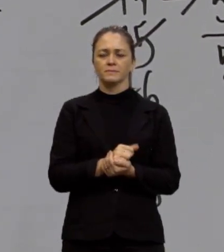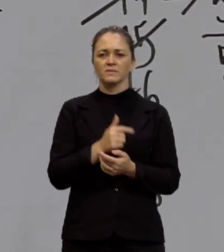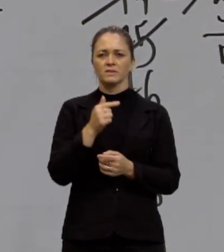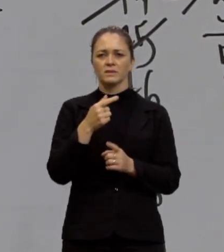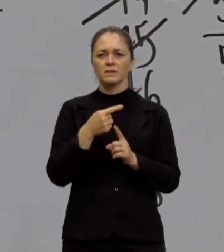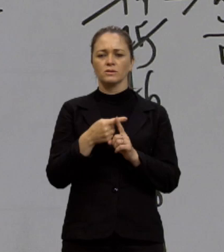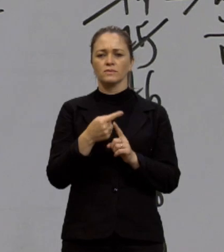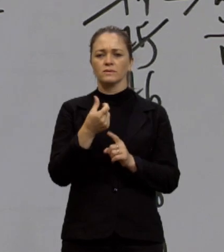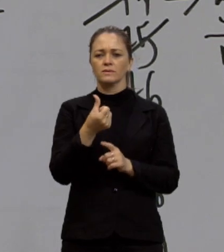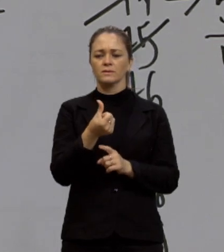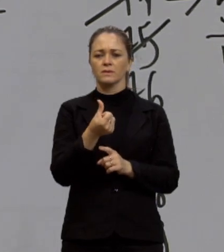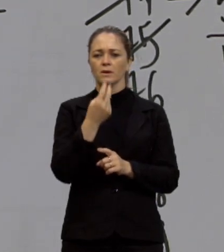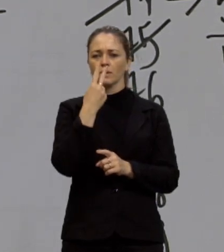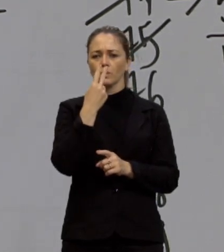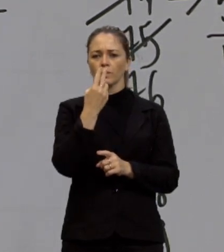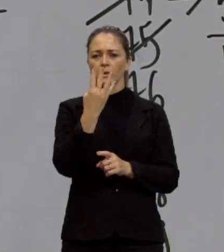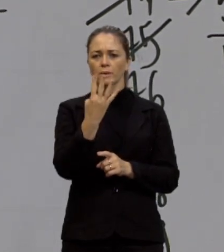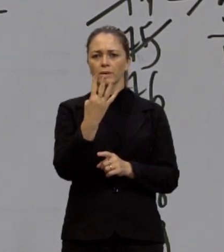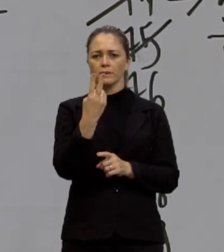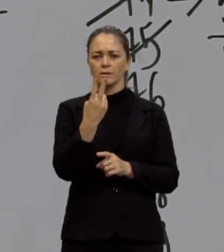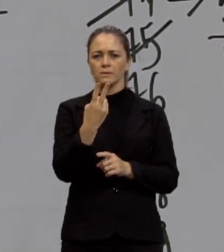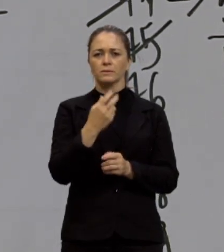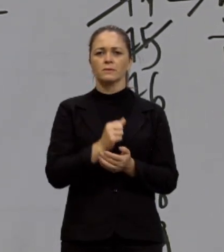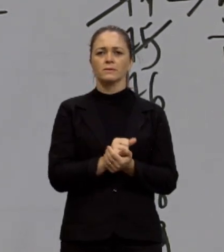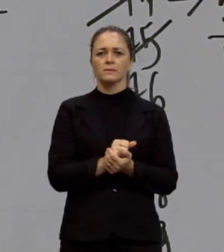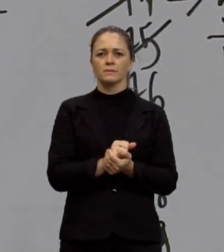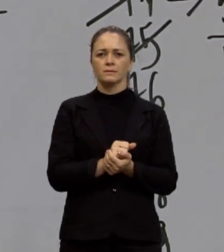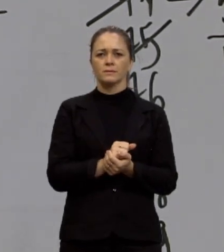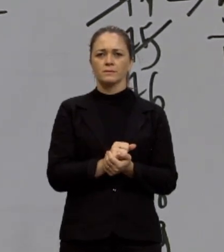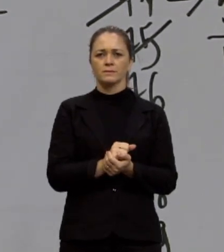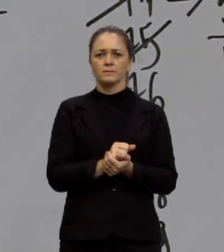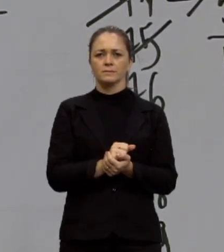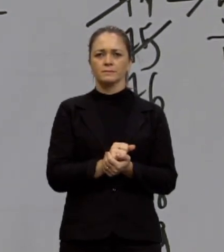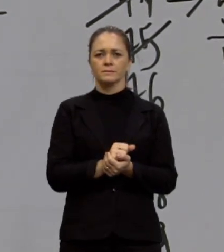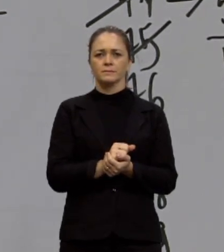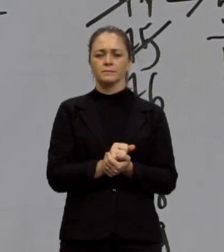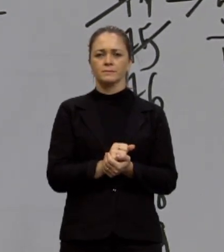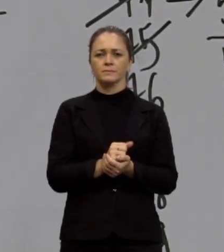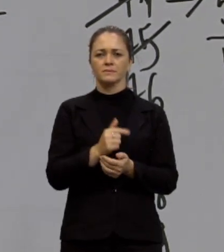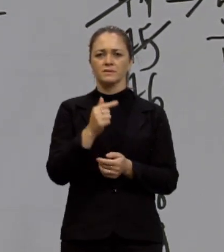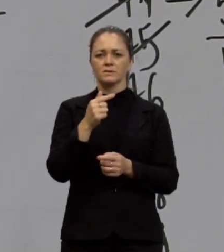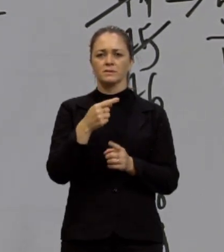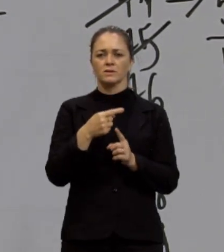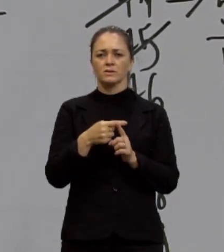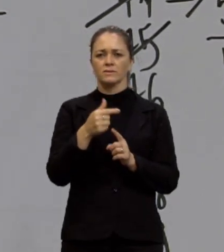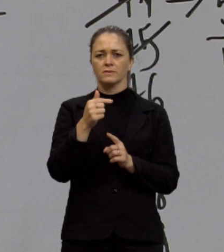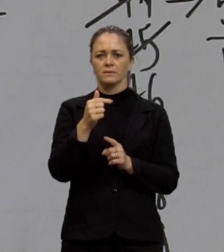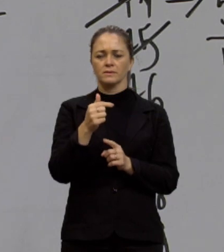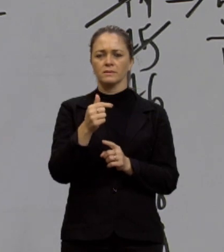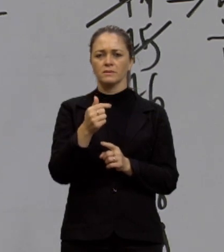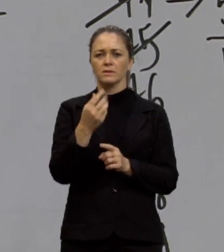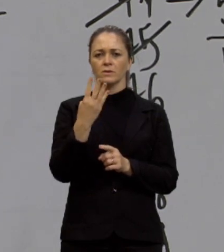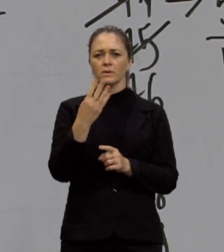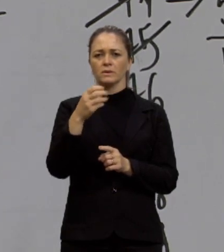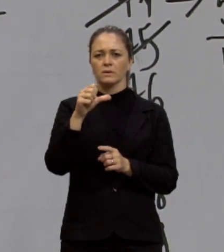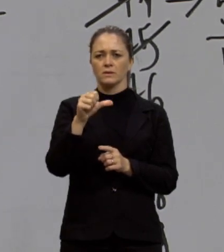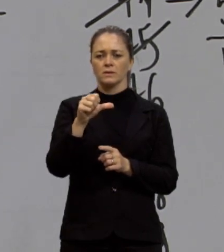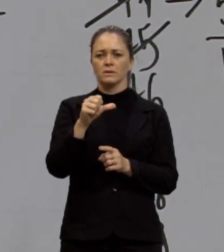7 vezes 6, 42, vão 4. 7 vezes 7,